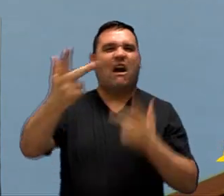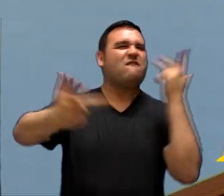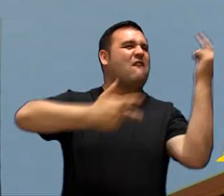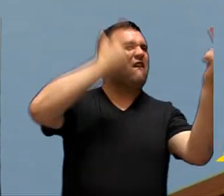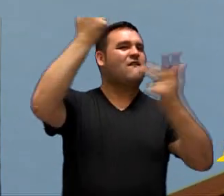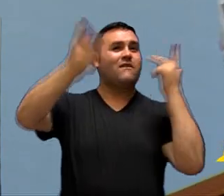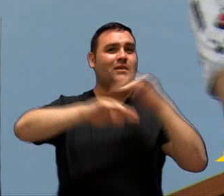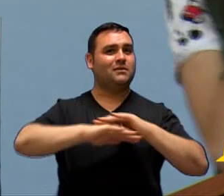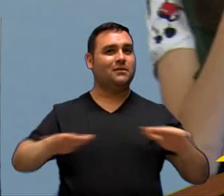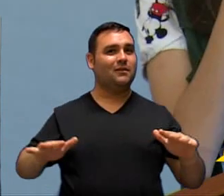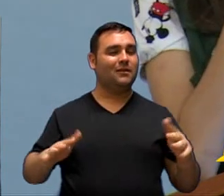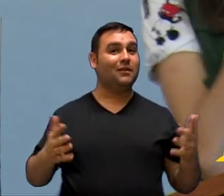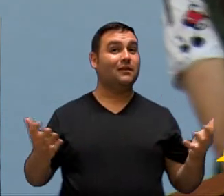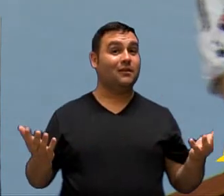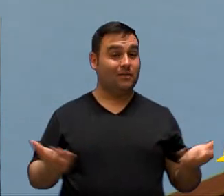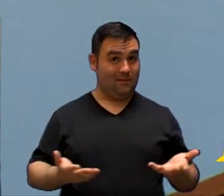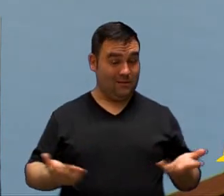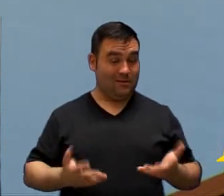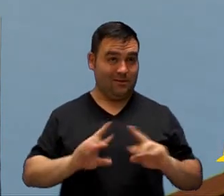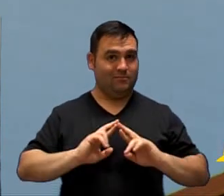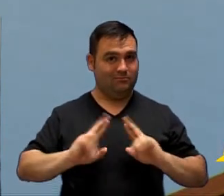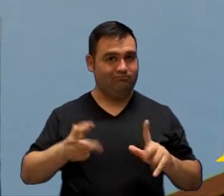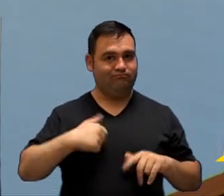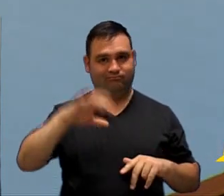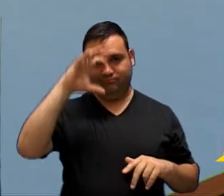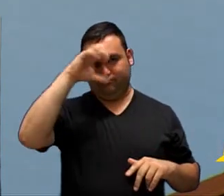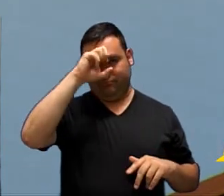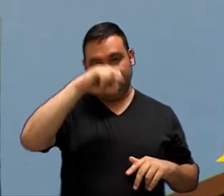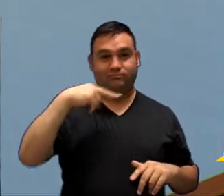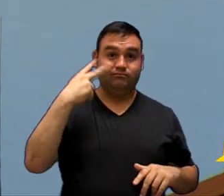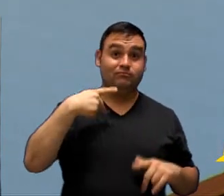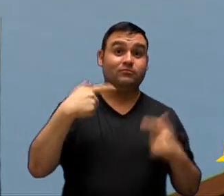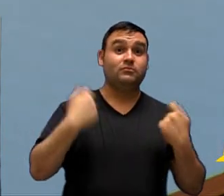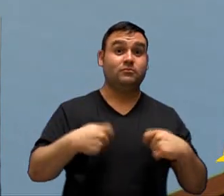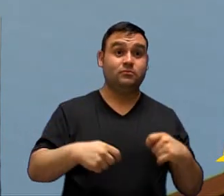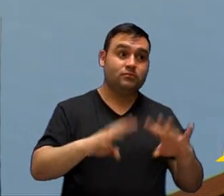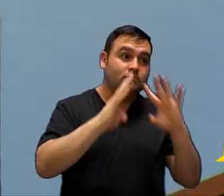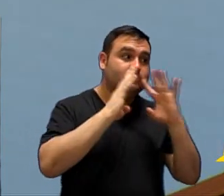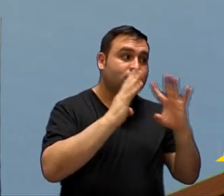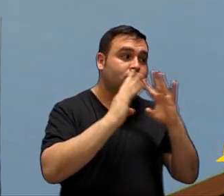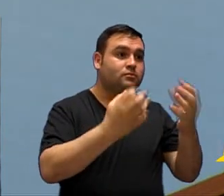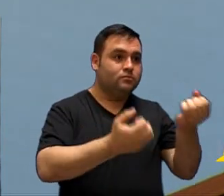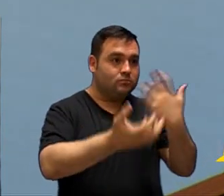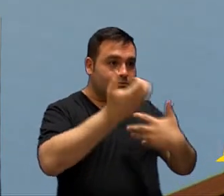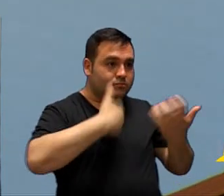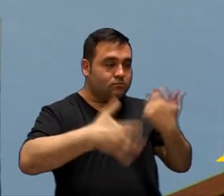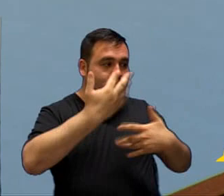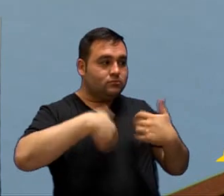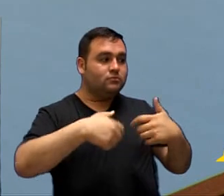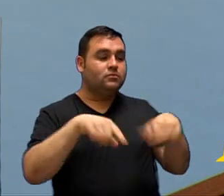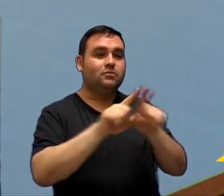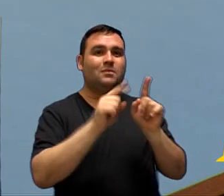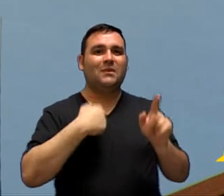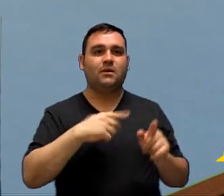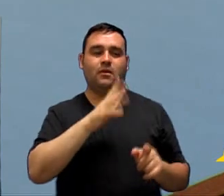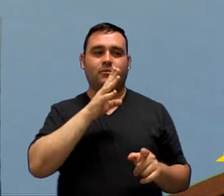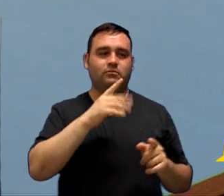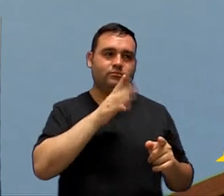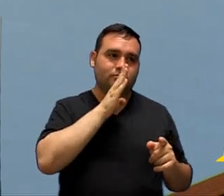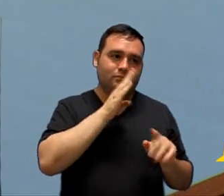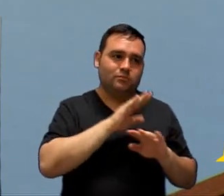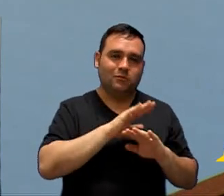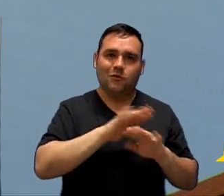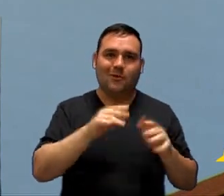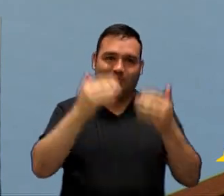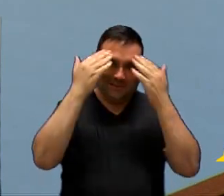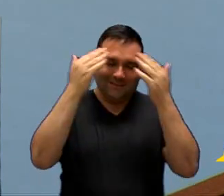falava, mas agora eu aprendi que um vereador ele tem que escutar mais as pessoas e falar menos. E é só